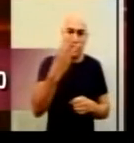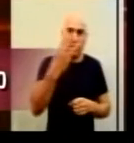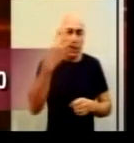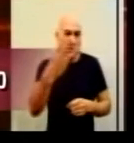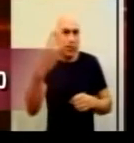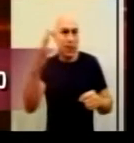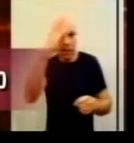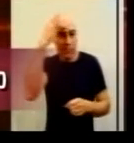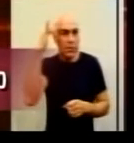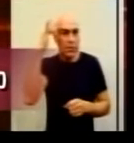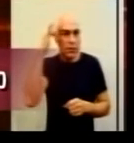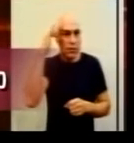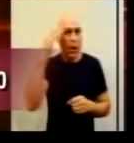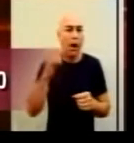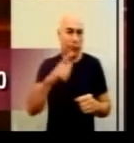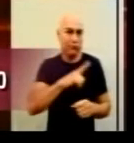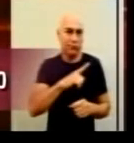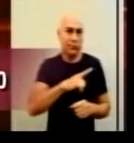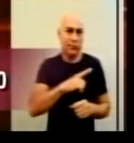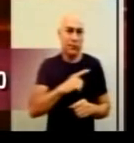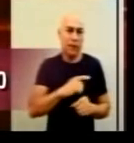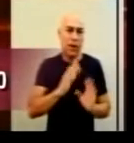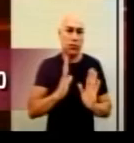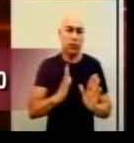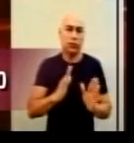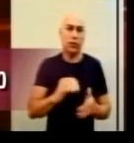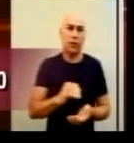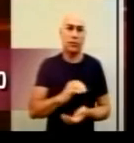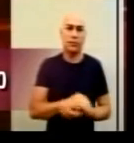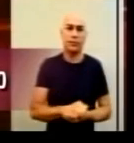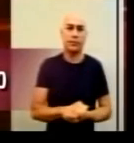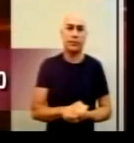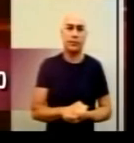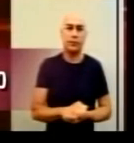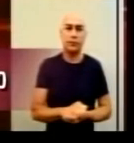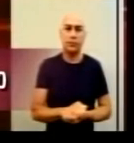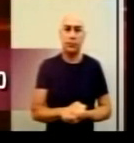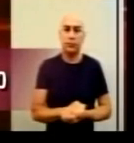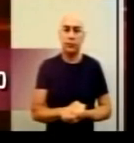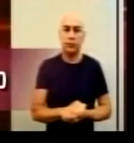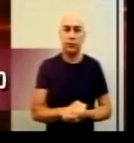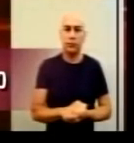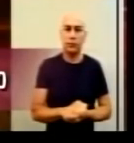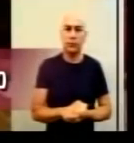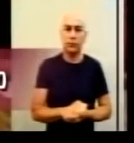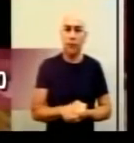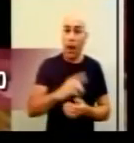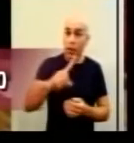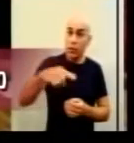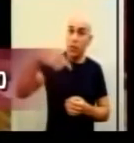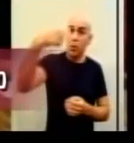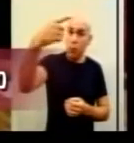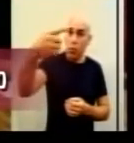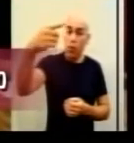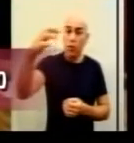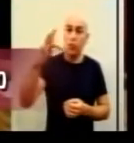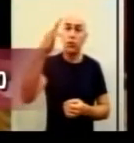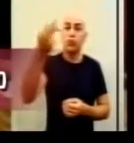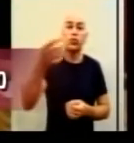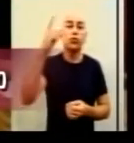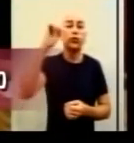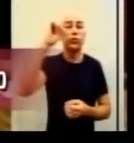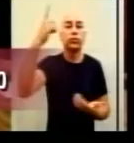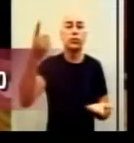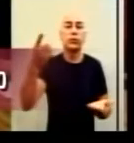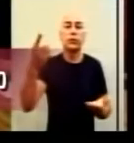pessoas tá dentro lá do esperado para a unidade. E para os próximos dias, qual é a